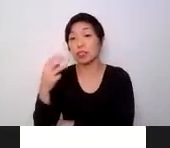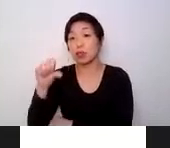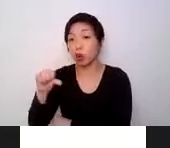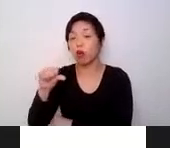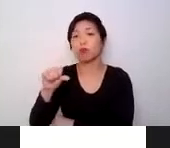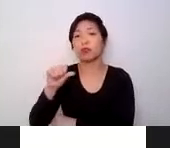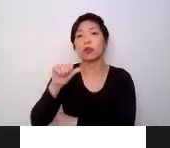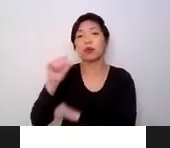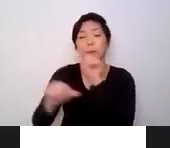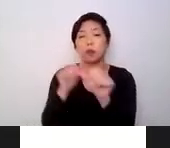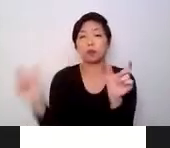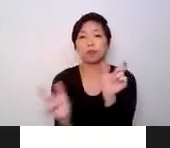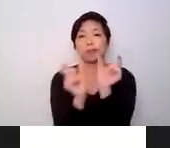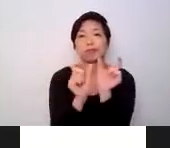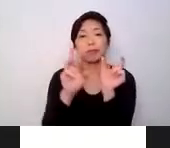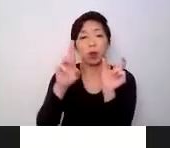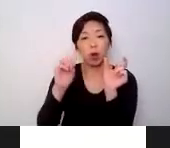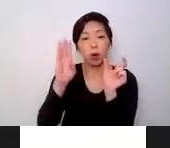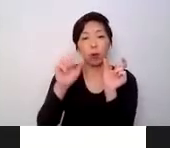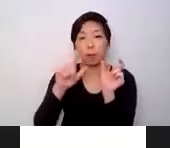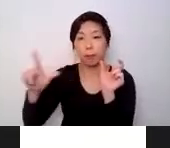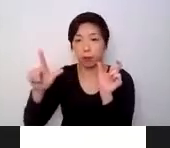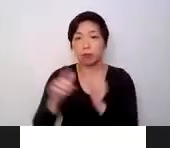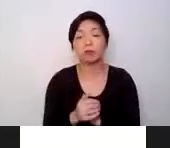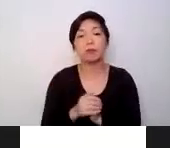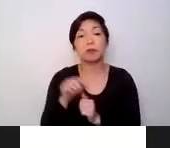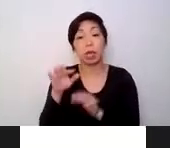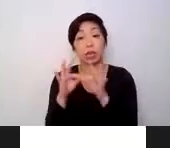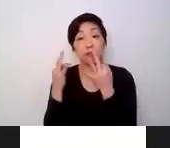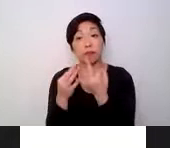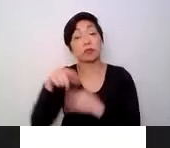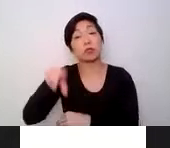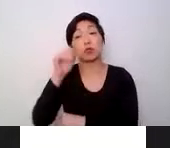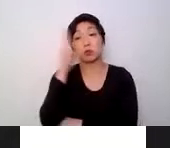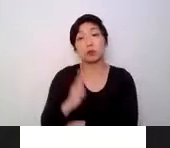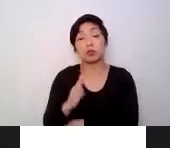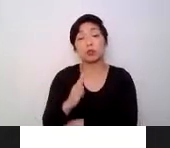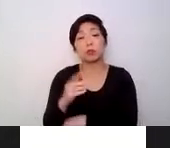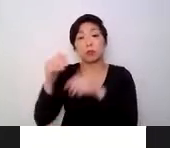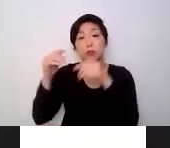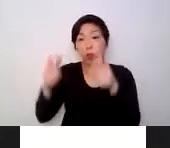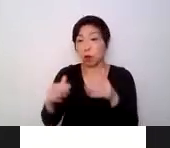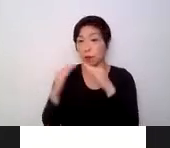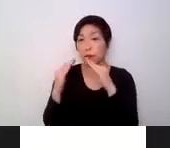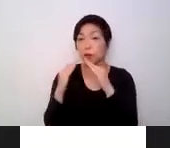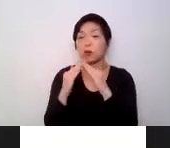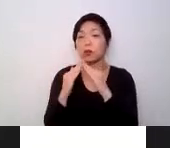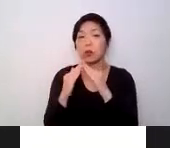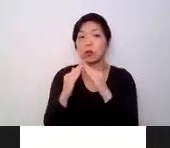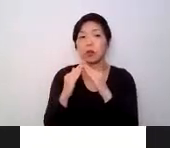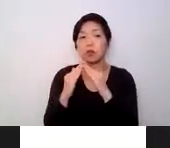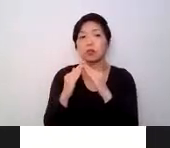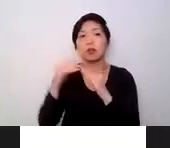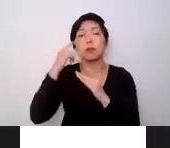europeus como a família Clabin até mesmo a família Robel escolheu o Brasil como pátria após passar por diversas